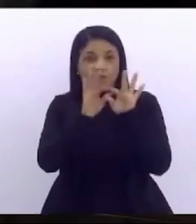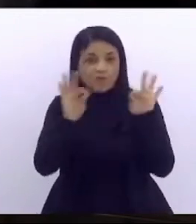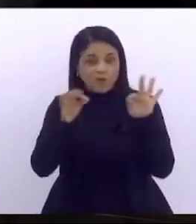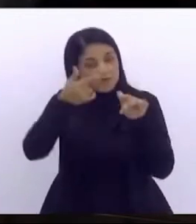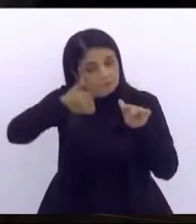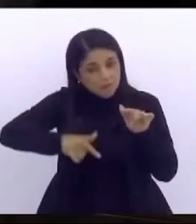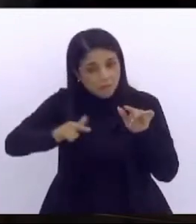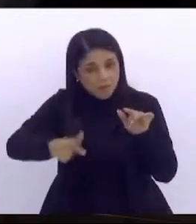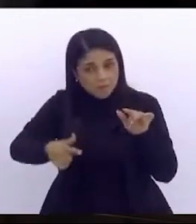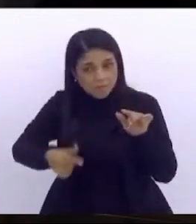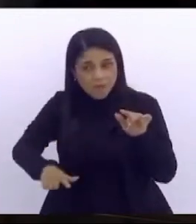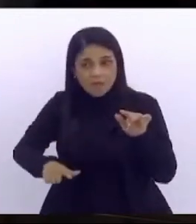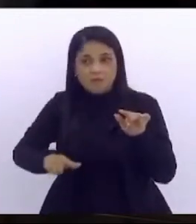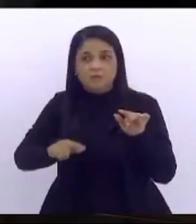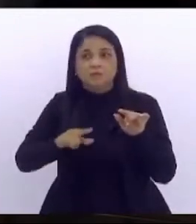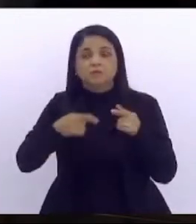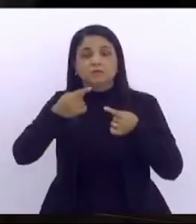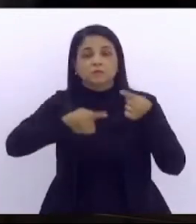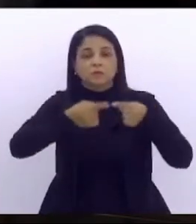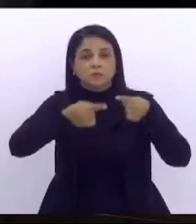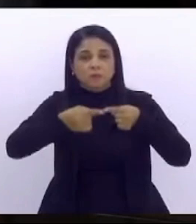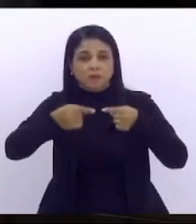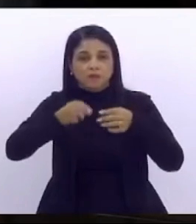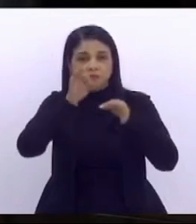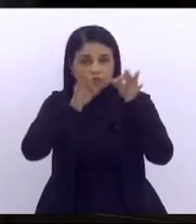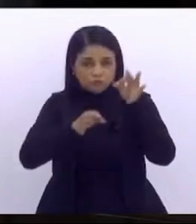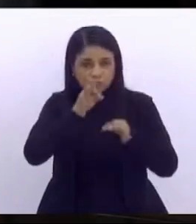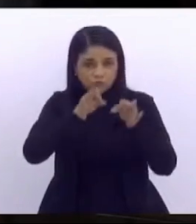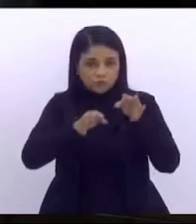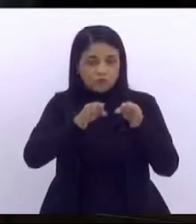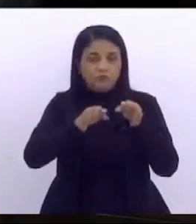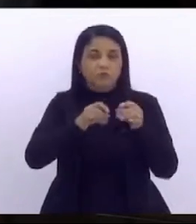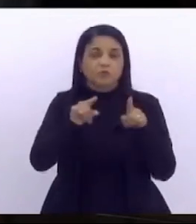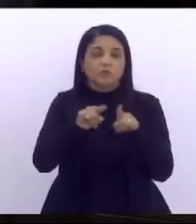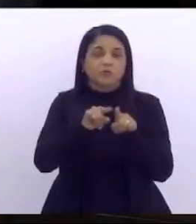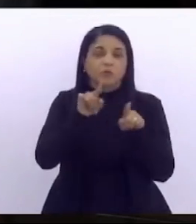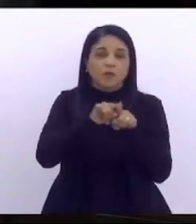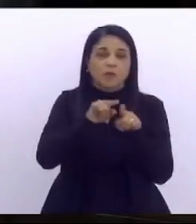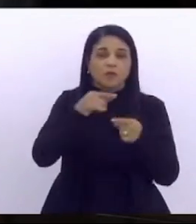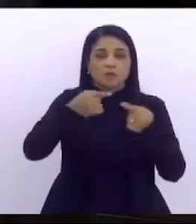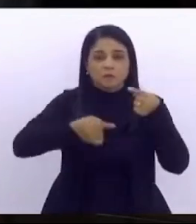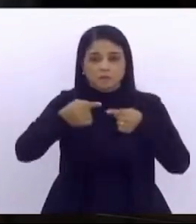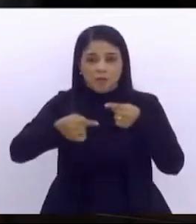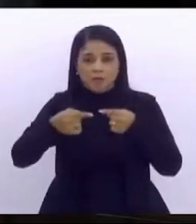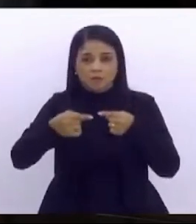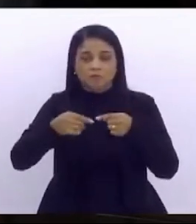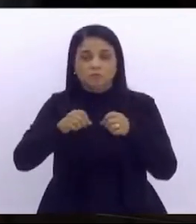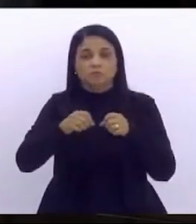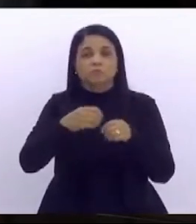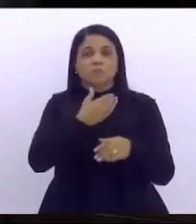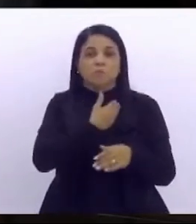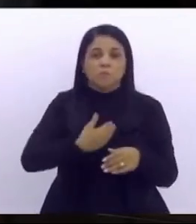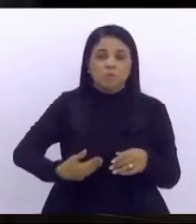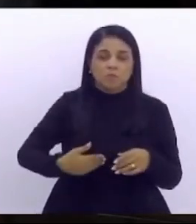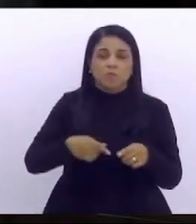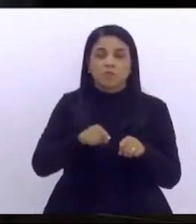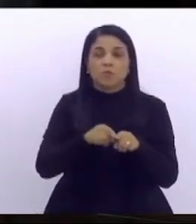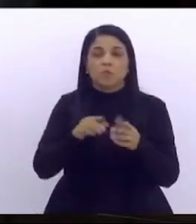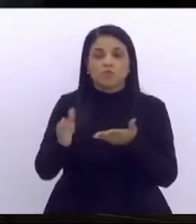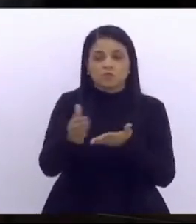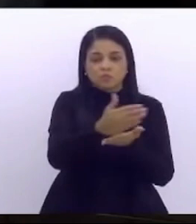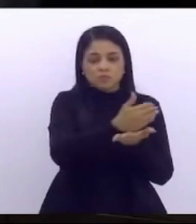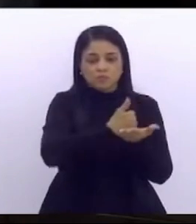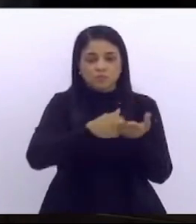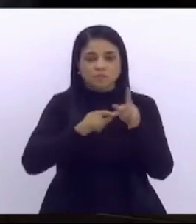são apresentadas, tanto nesse debate jurídico, seriam oficiais, quanto no debate público, né, é dizer que o status legal do aborto